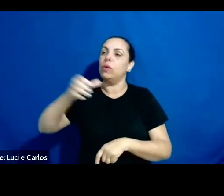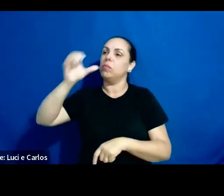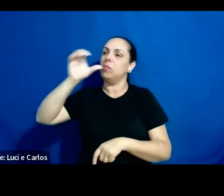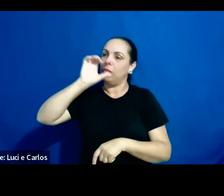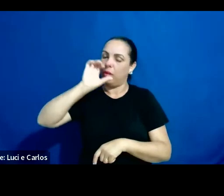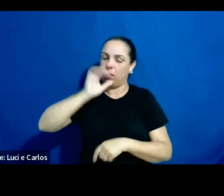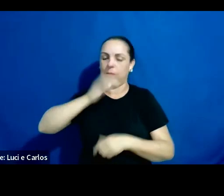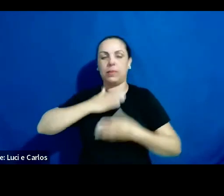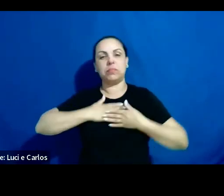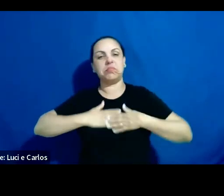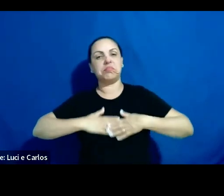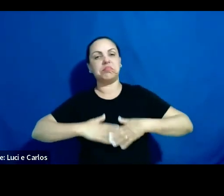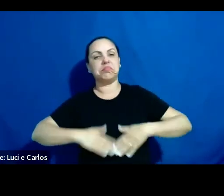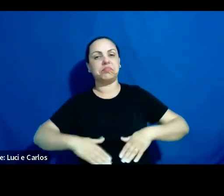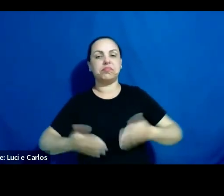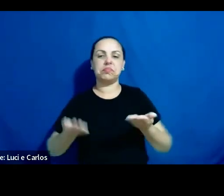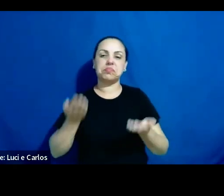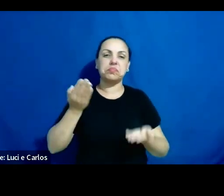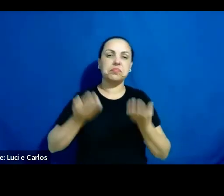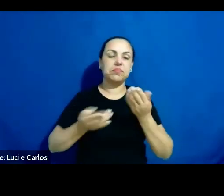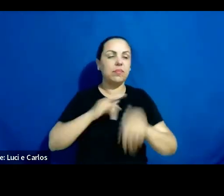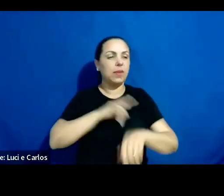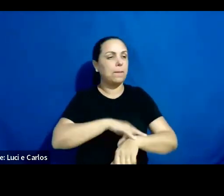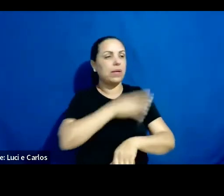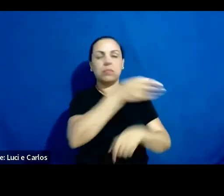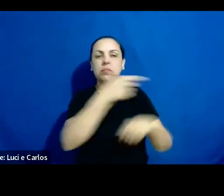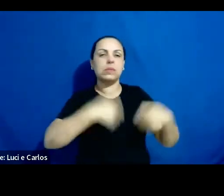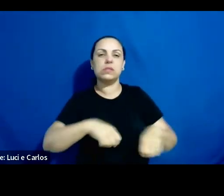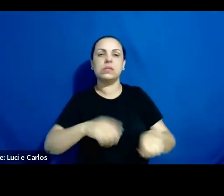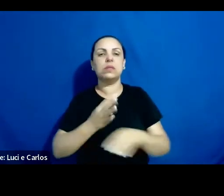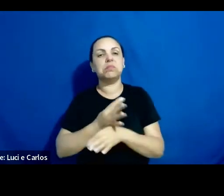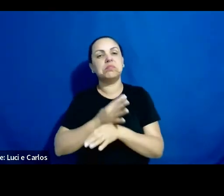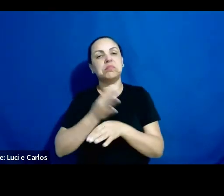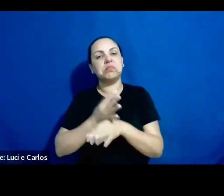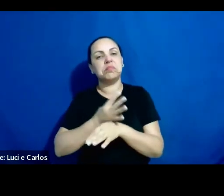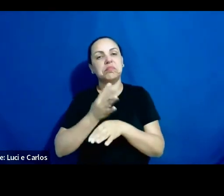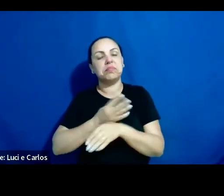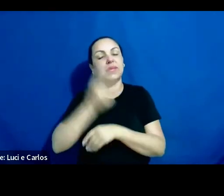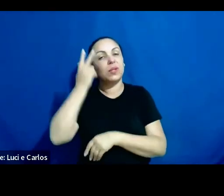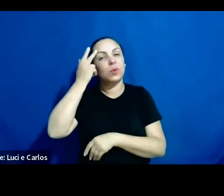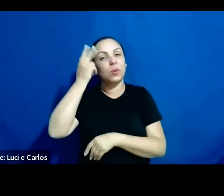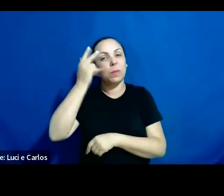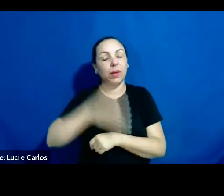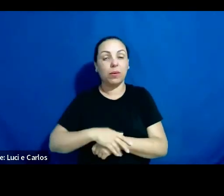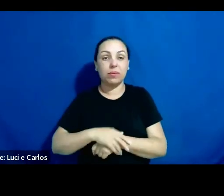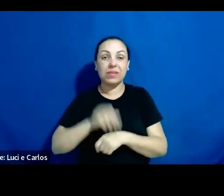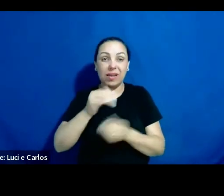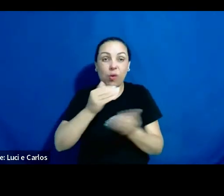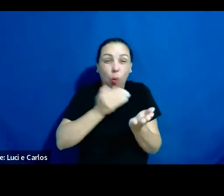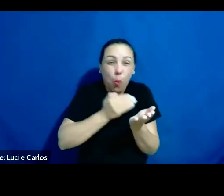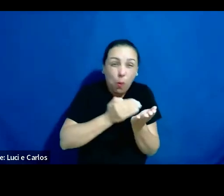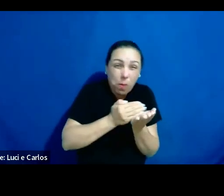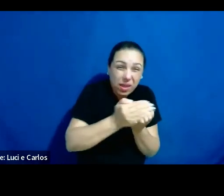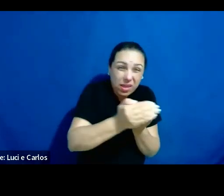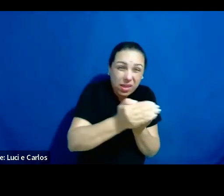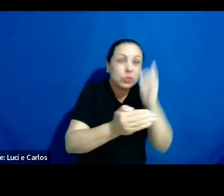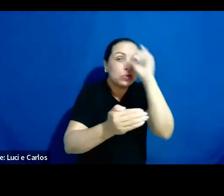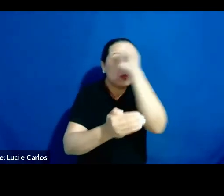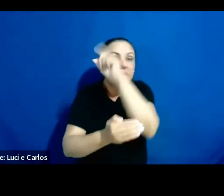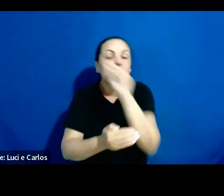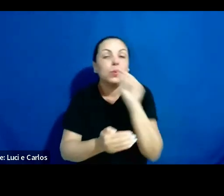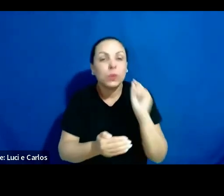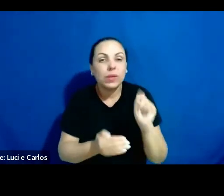corpo reagindo positivamente, colocando a água velha para fora, porque está recebendo água nova.